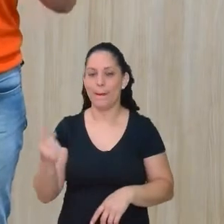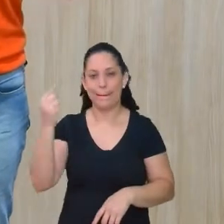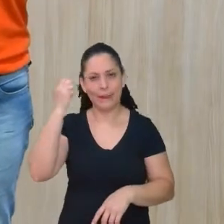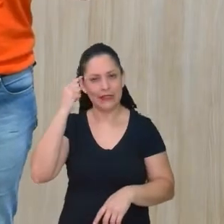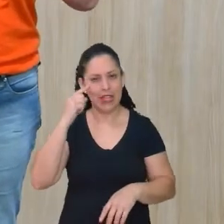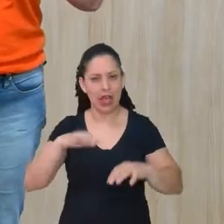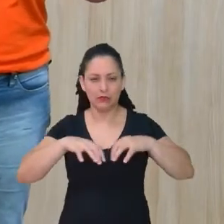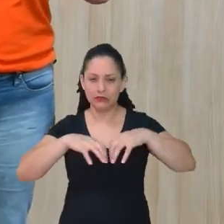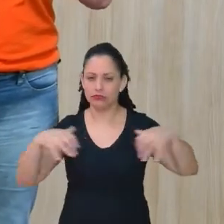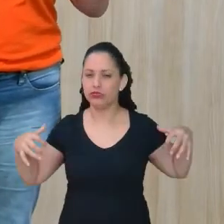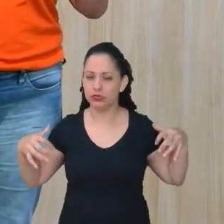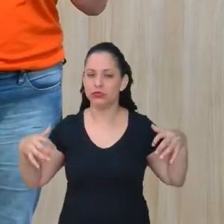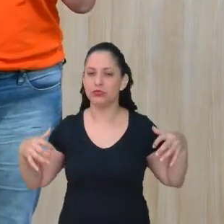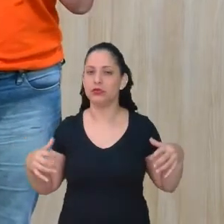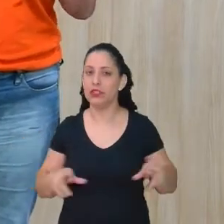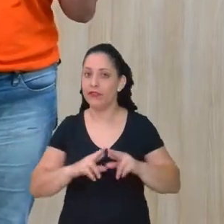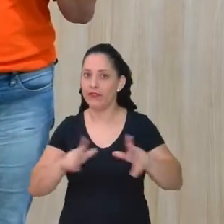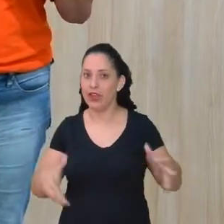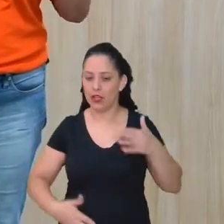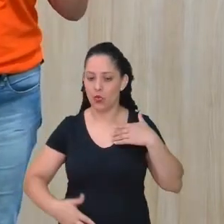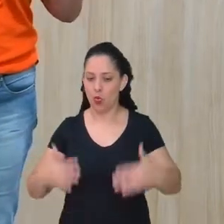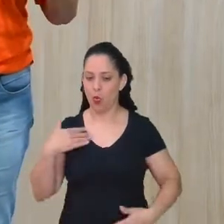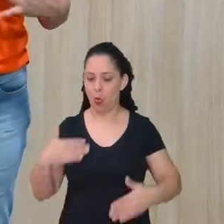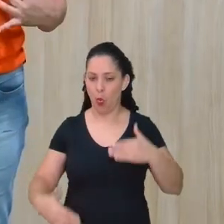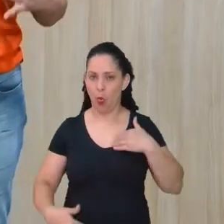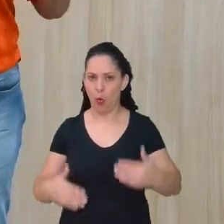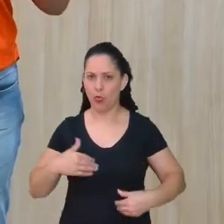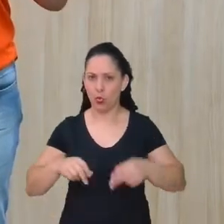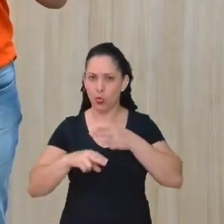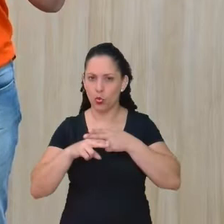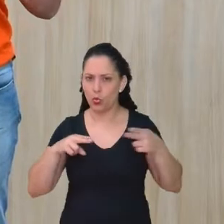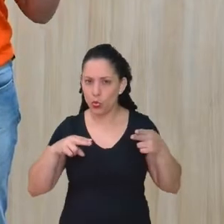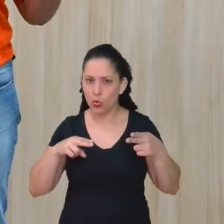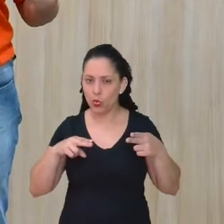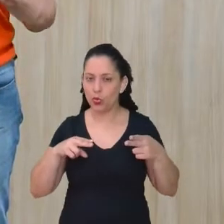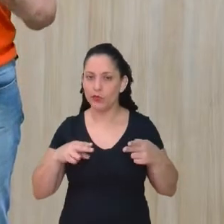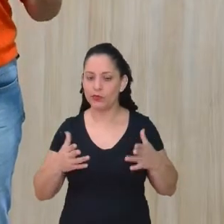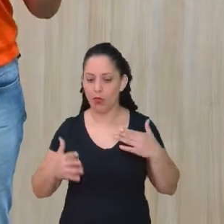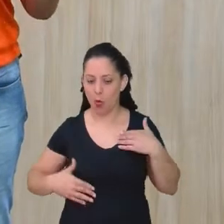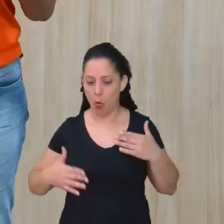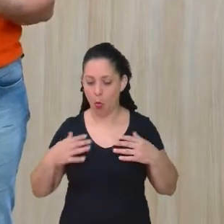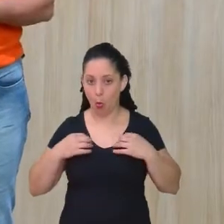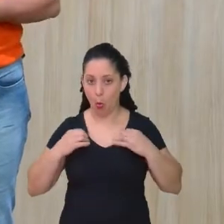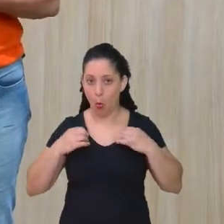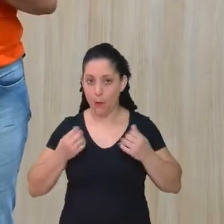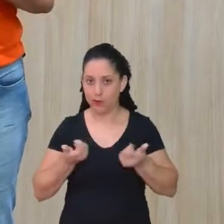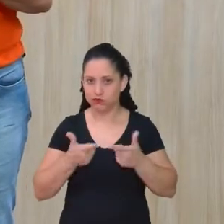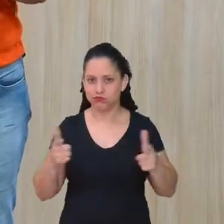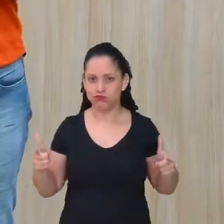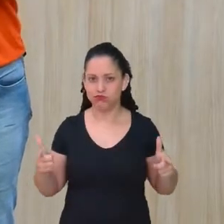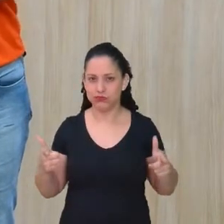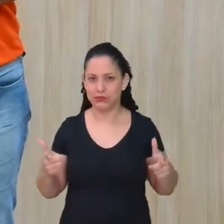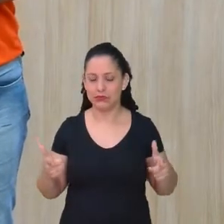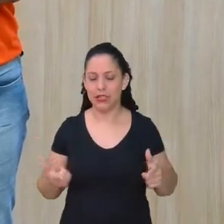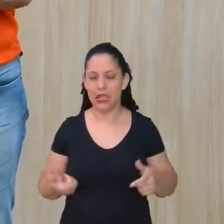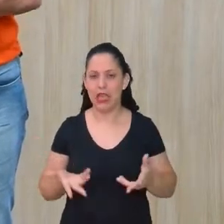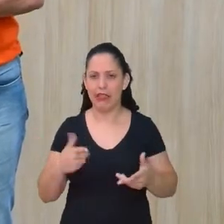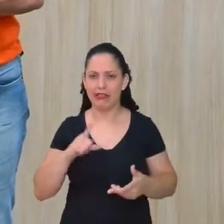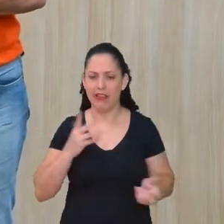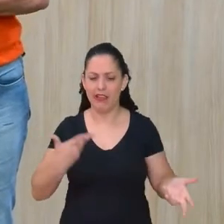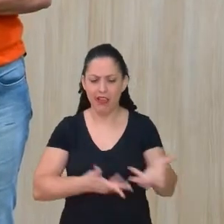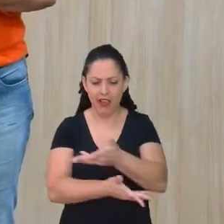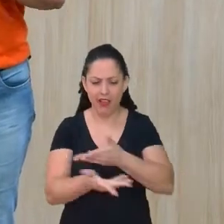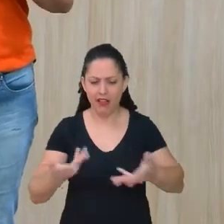isso, desconstruir essa ideia de que o corpo nu necessariamente está relacionado com o erotismo.